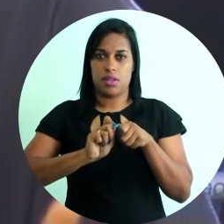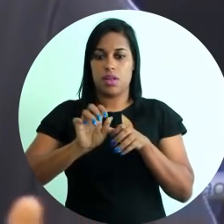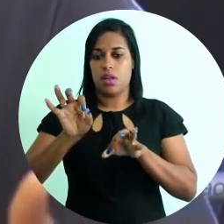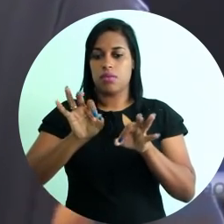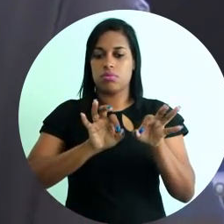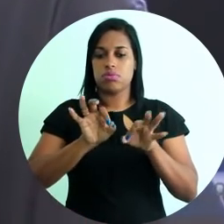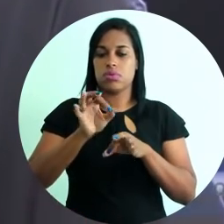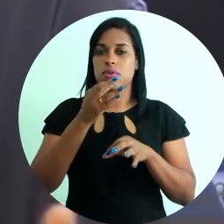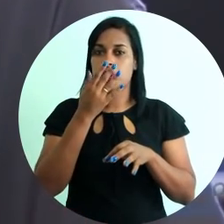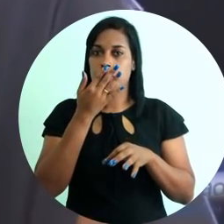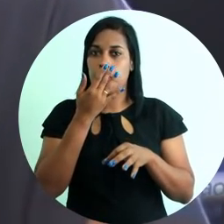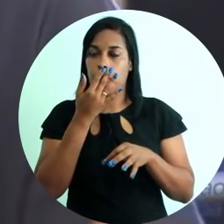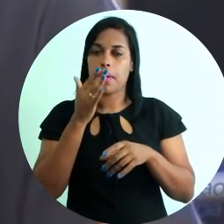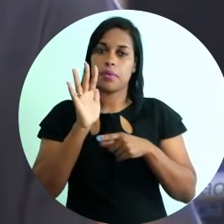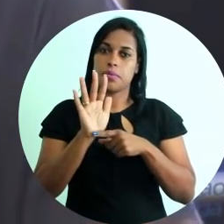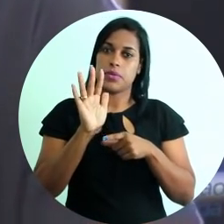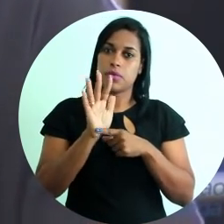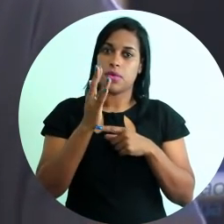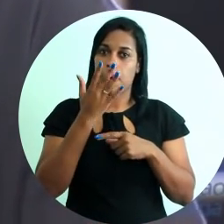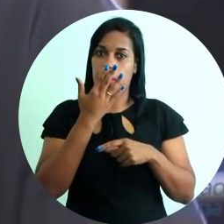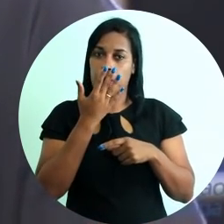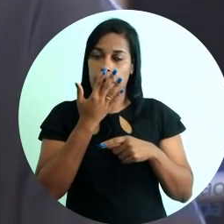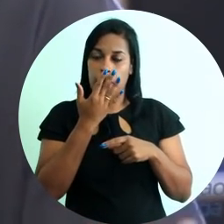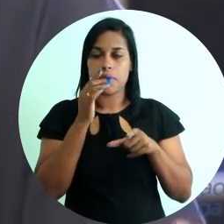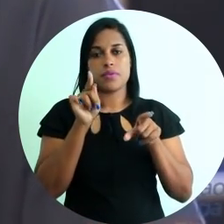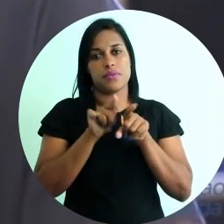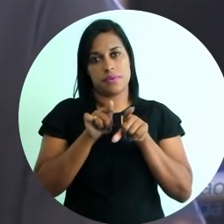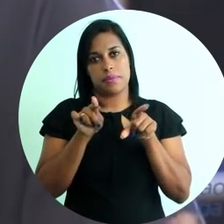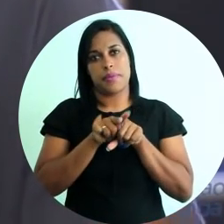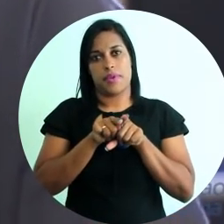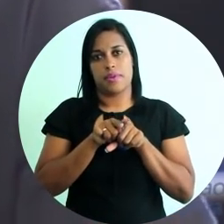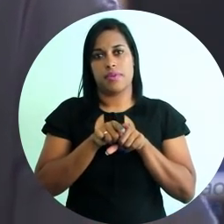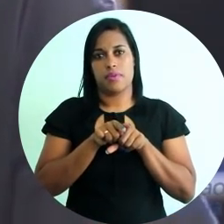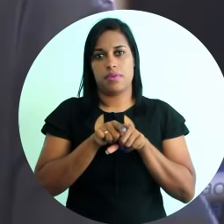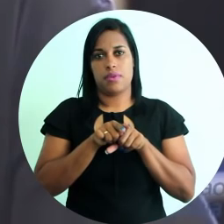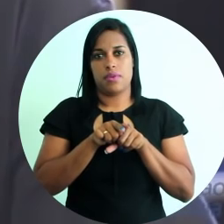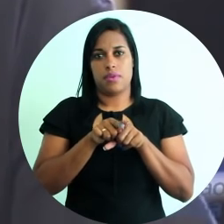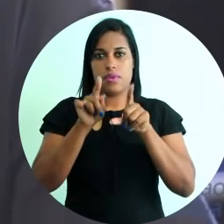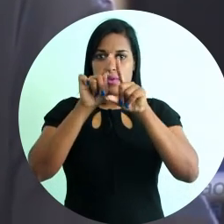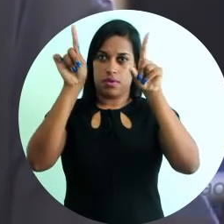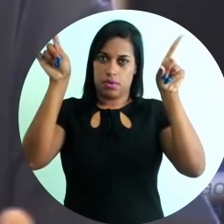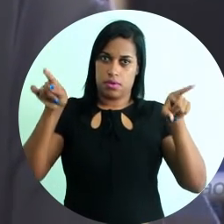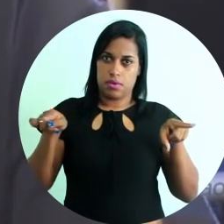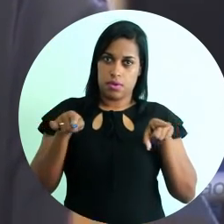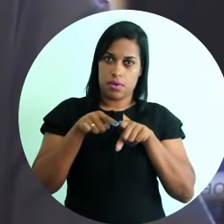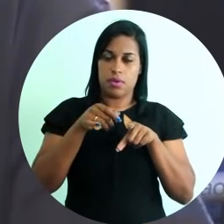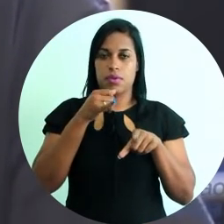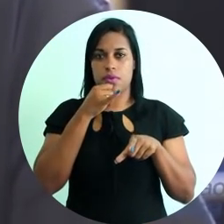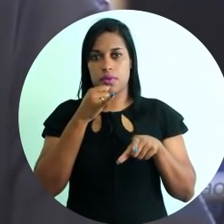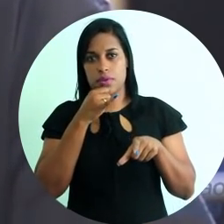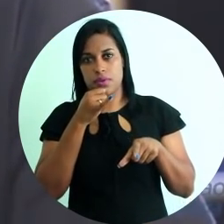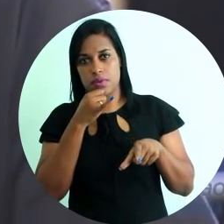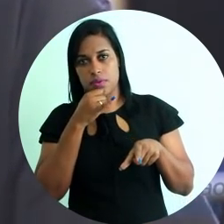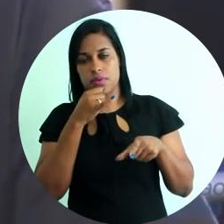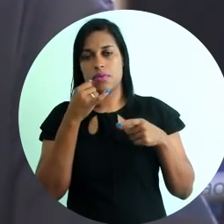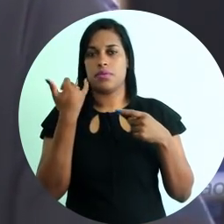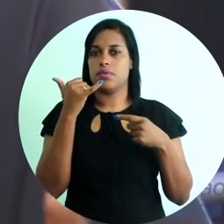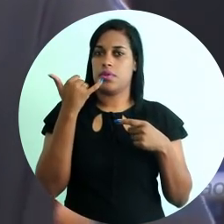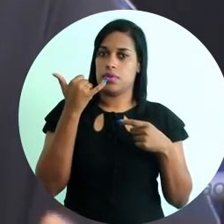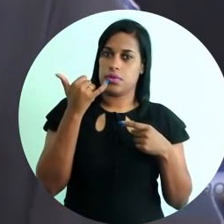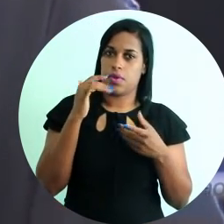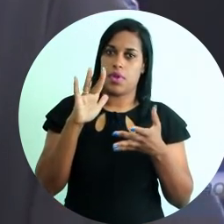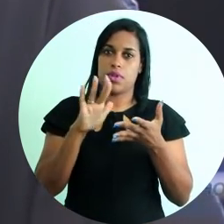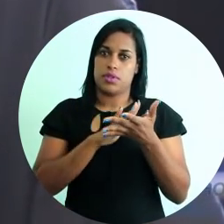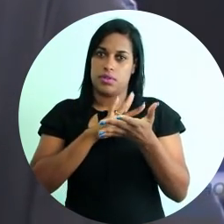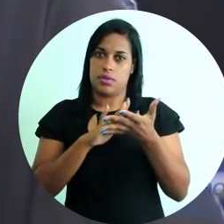de cores ou exibir cores em dispositivos com tela, como por exemplo monitores, celulares,